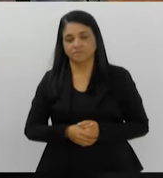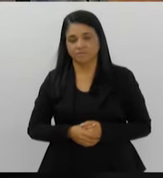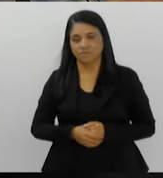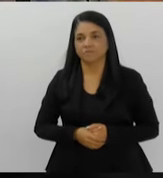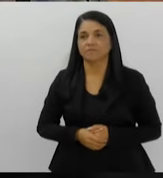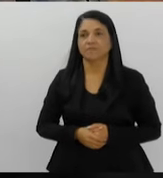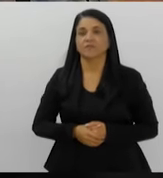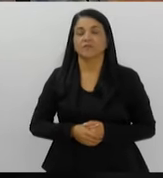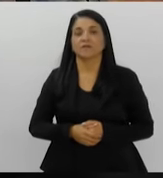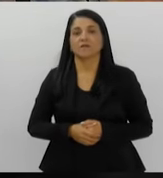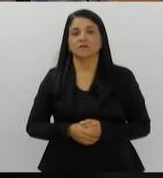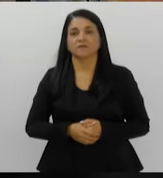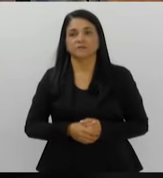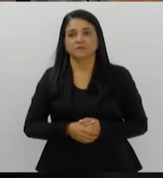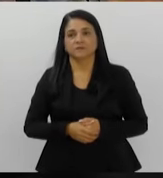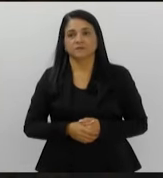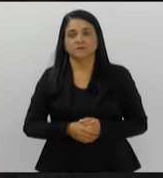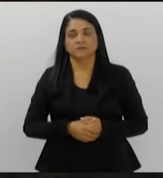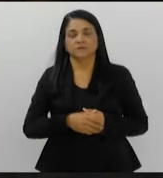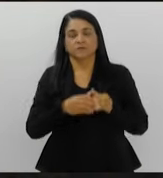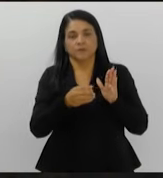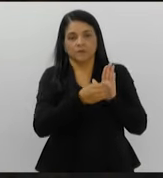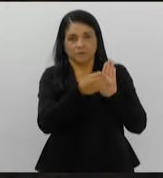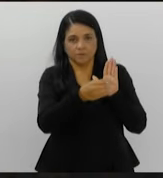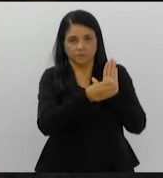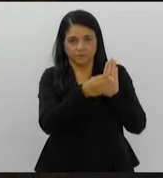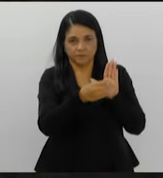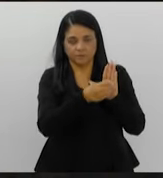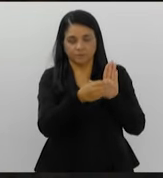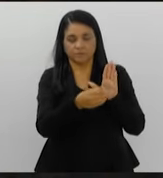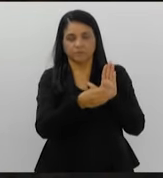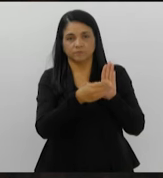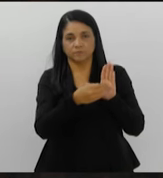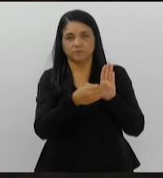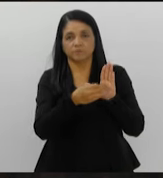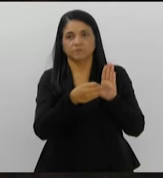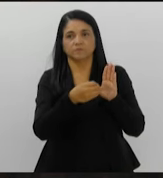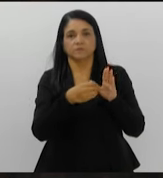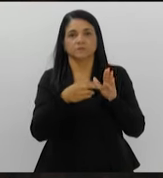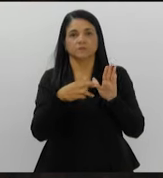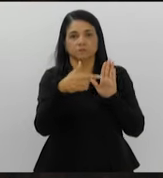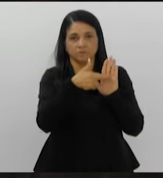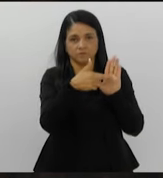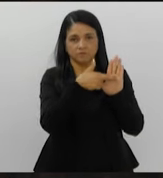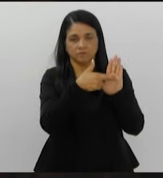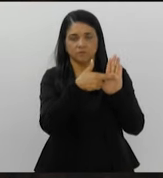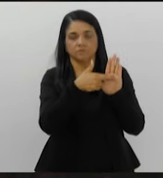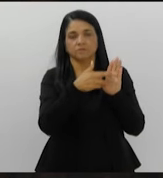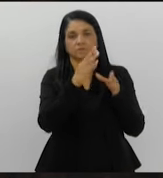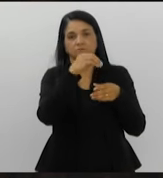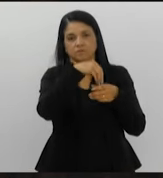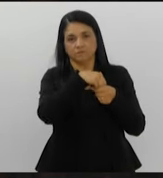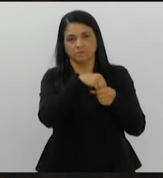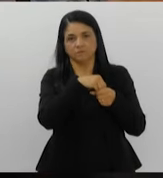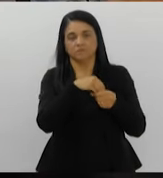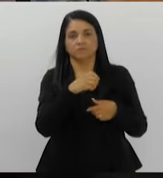Presidente, pela constitucionalidade, presidente. Para emitir parecer pela Comissão de Normas Internas e Proposições Externas, deputado Felipe